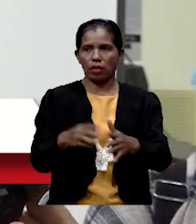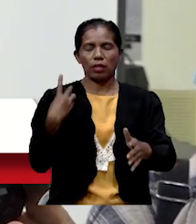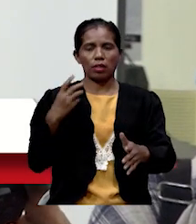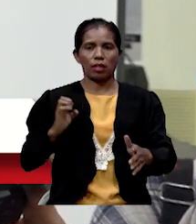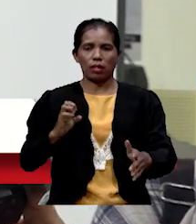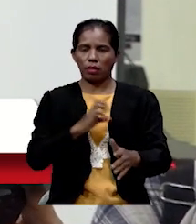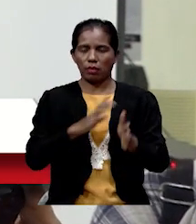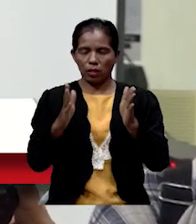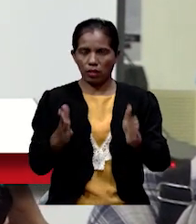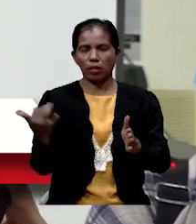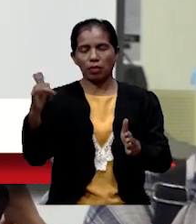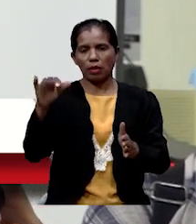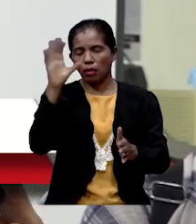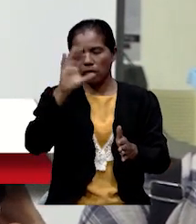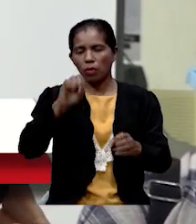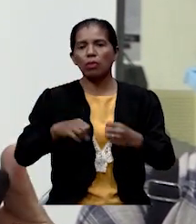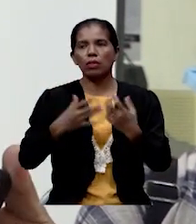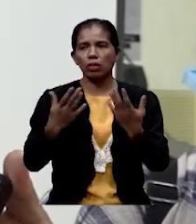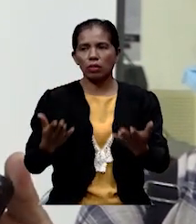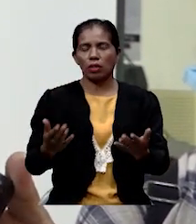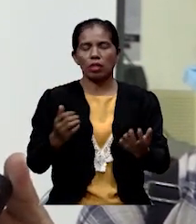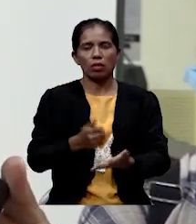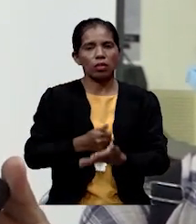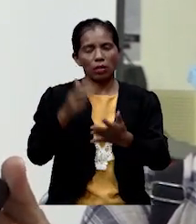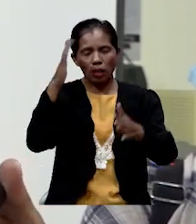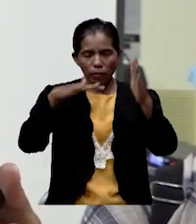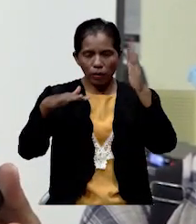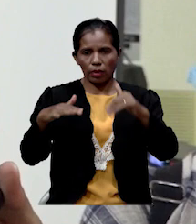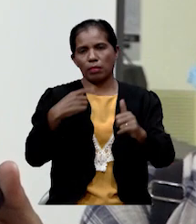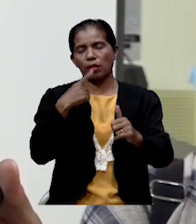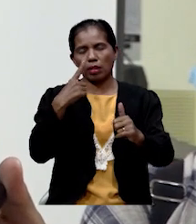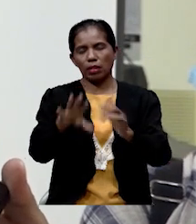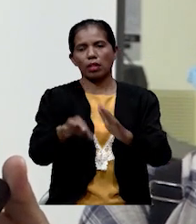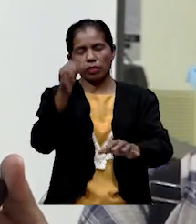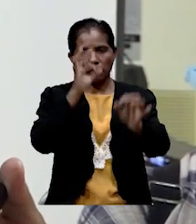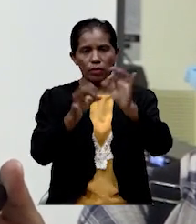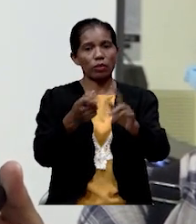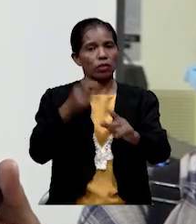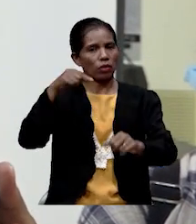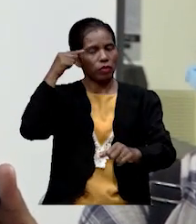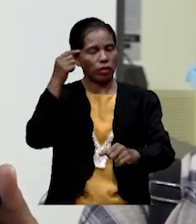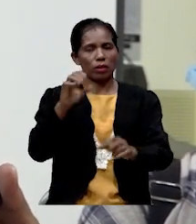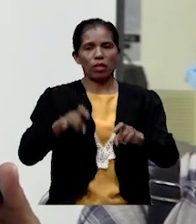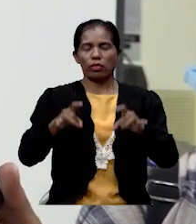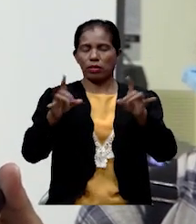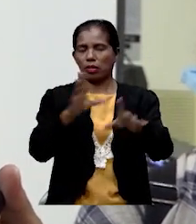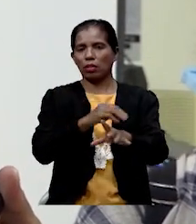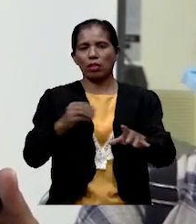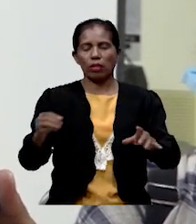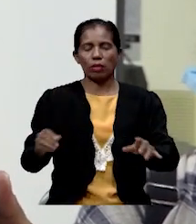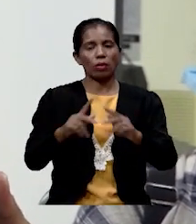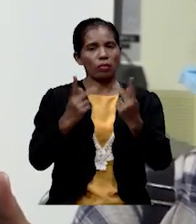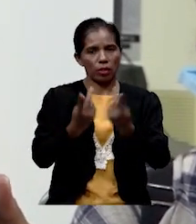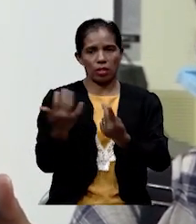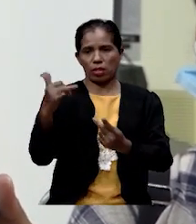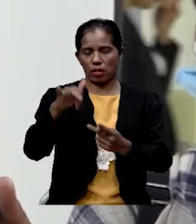ba ita buka hela para o insa makatu bel resolve problema ne para bel hetan confiança si governo Australia li liu empregador sira nomas agência sira para te